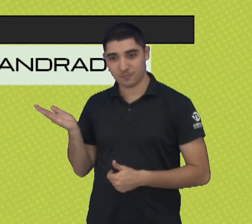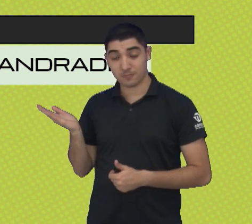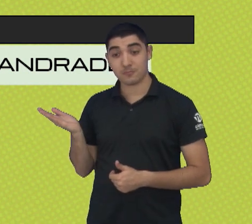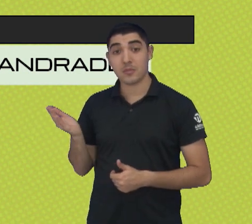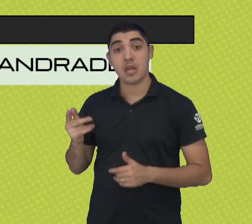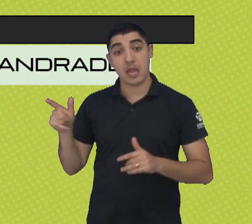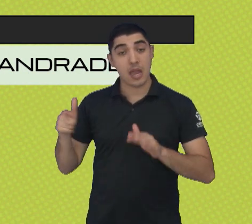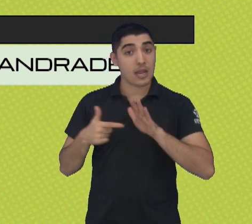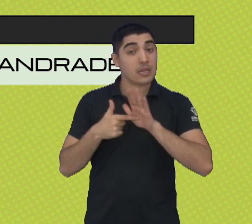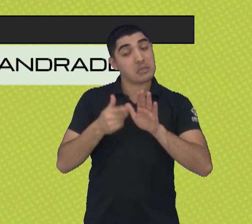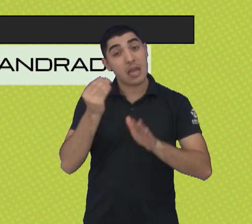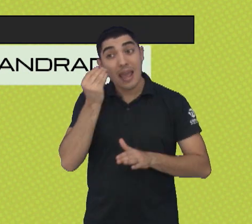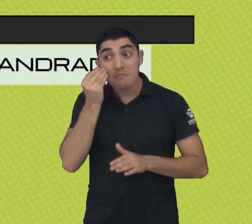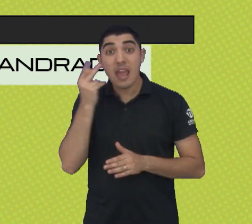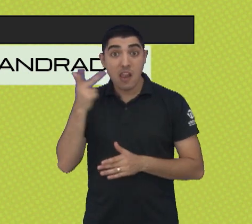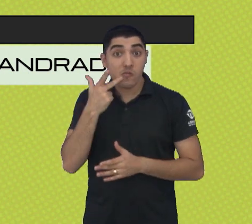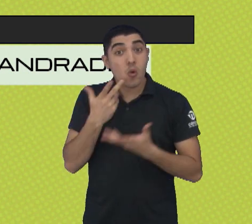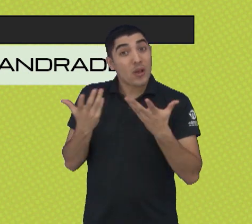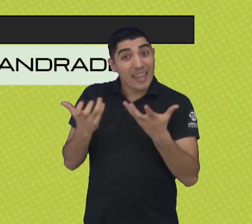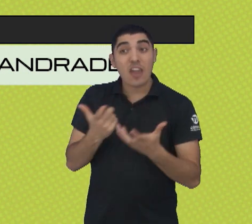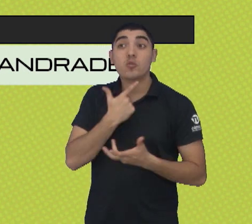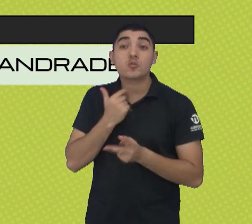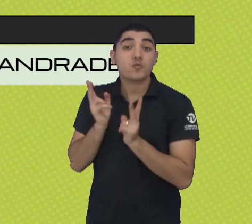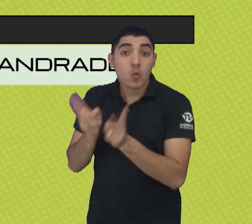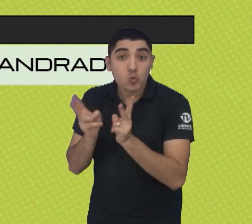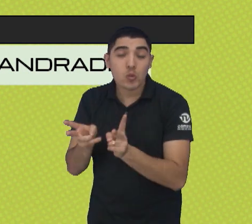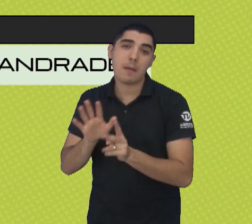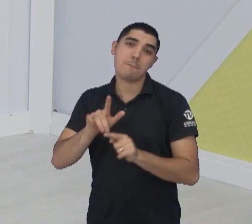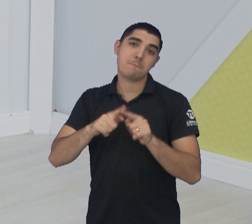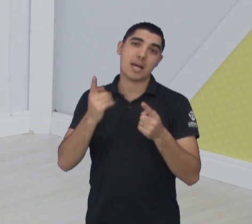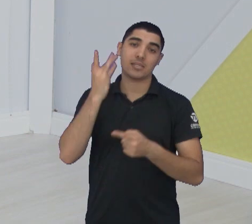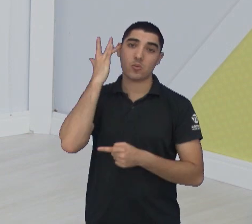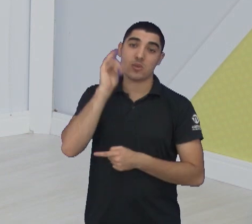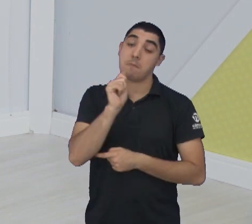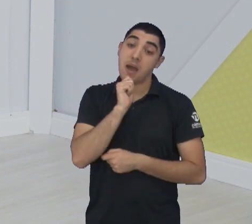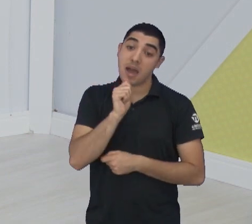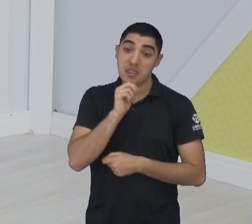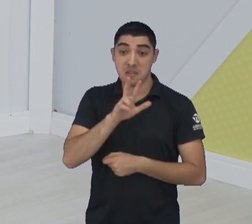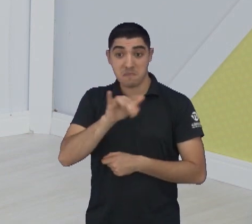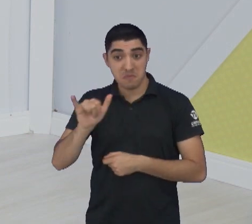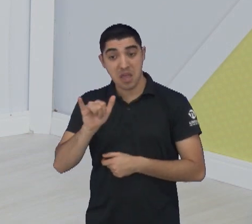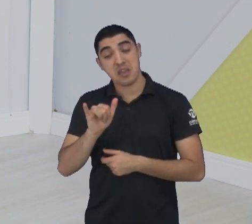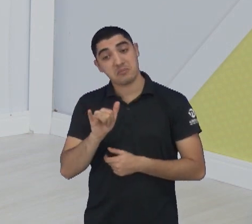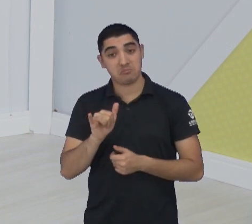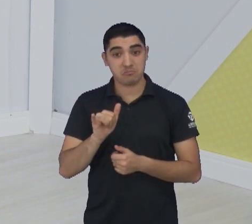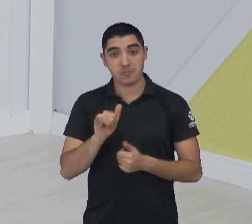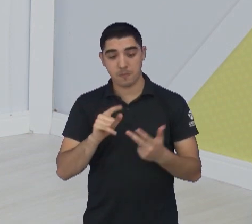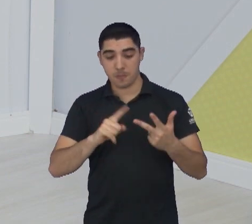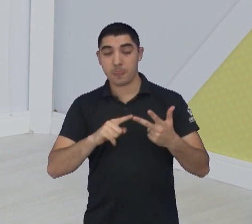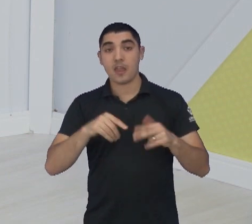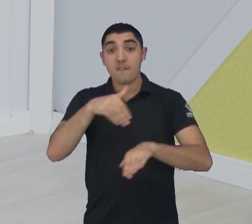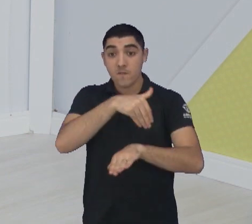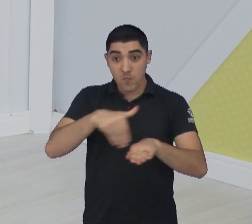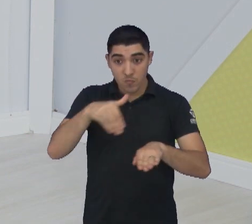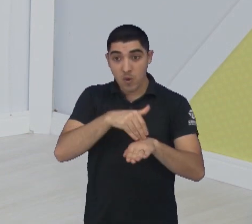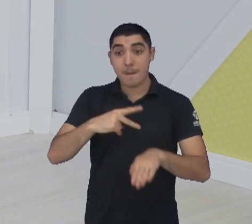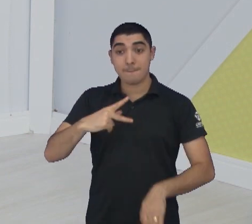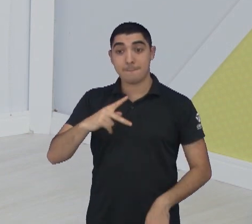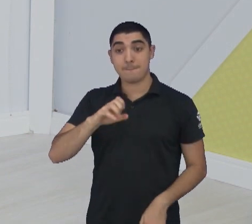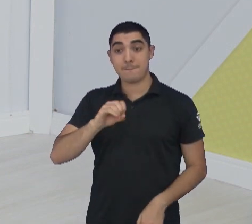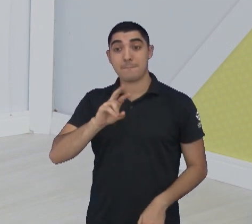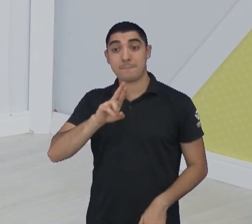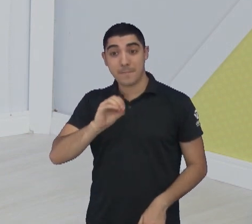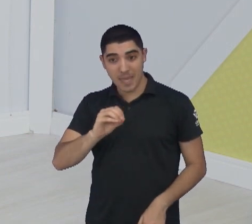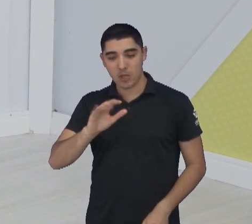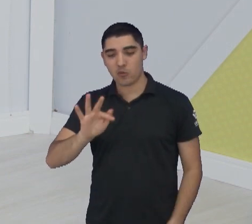São José, porém ainda estão em negociação, não teria ainda havido uma conversa. Volante, Pedro Favela, esse é o